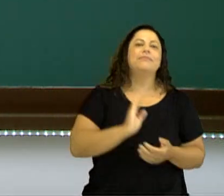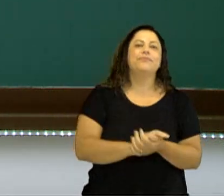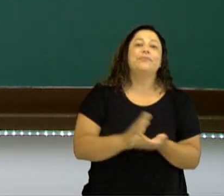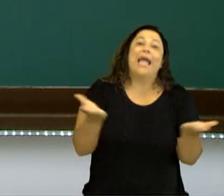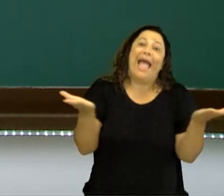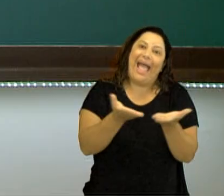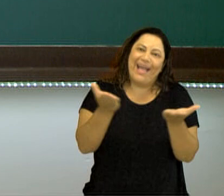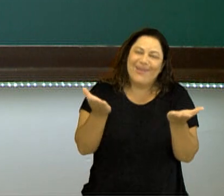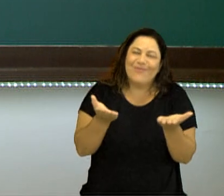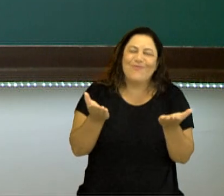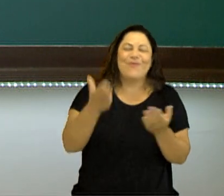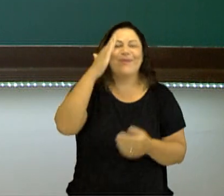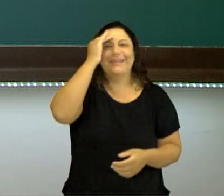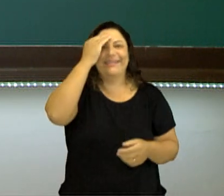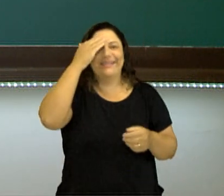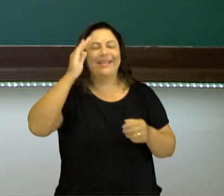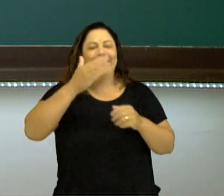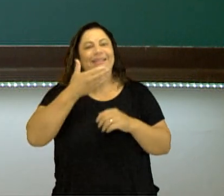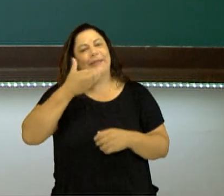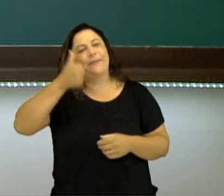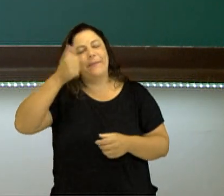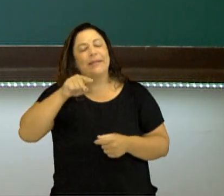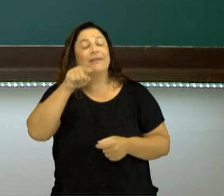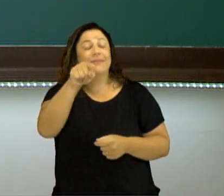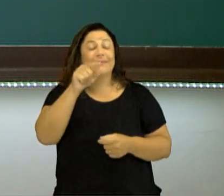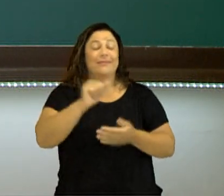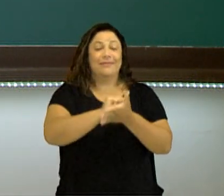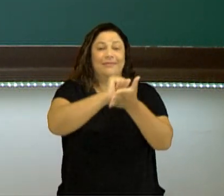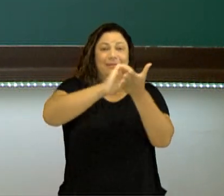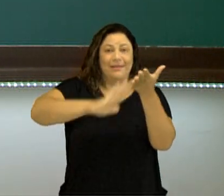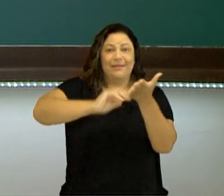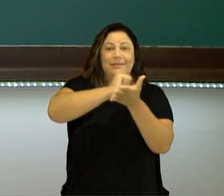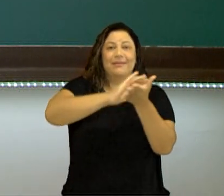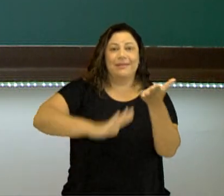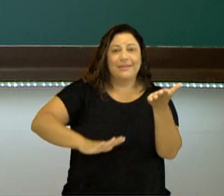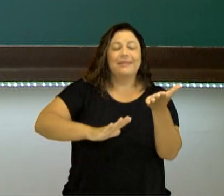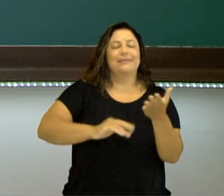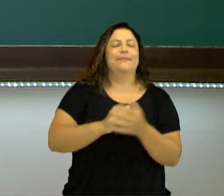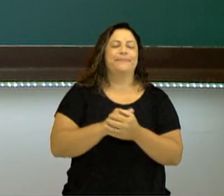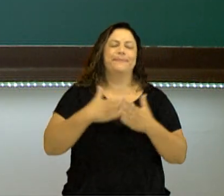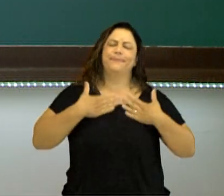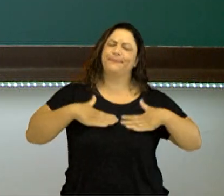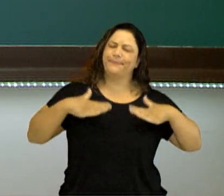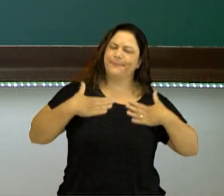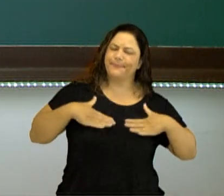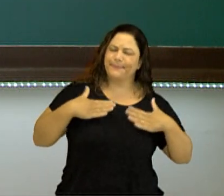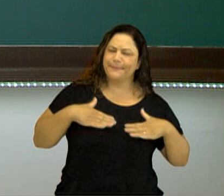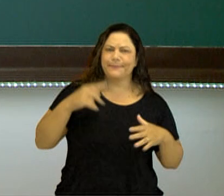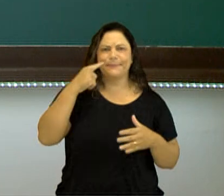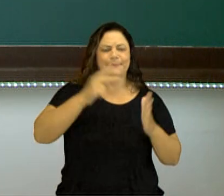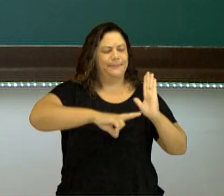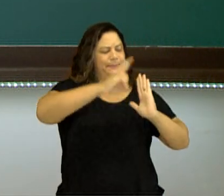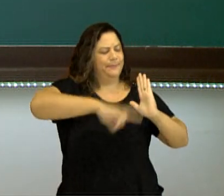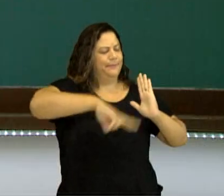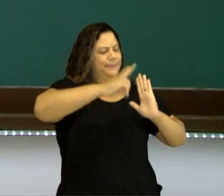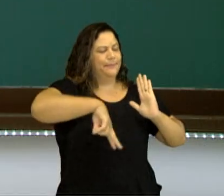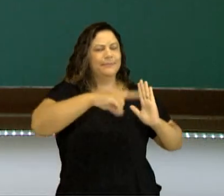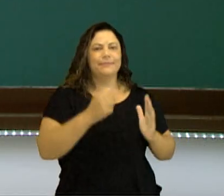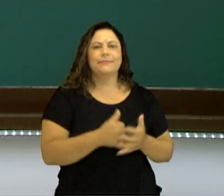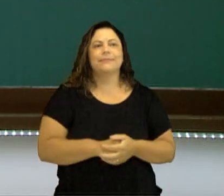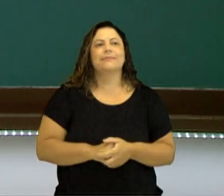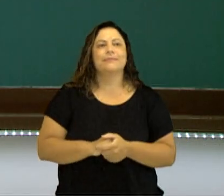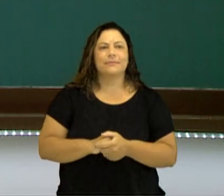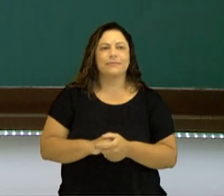Ficando claro para você, vai conseguir resolver esse exercício bem sossegado. Vamos fazer a leitura. Dados